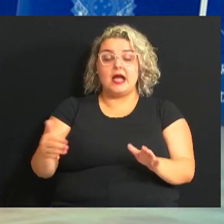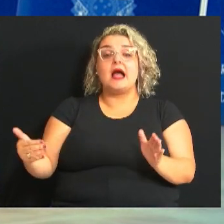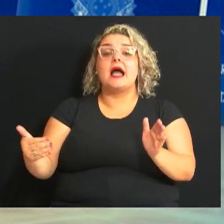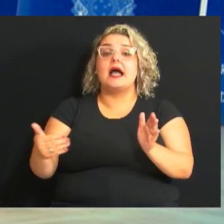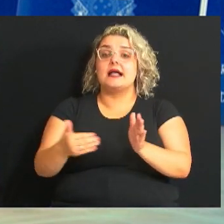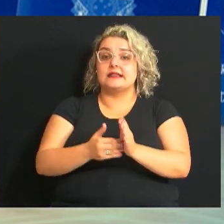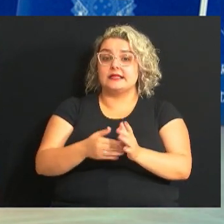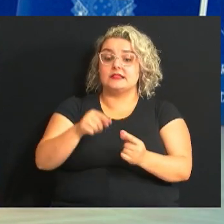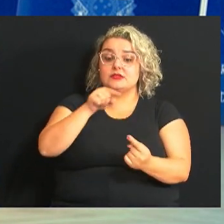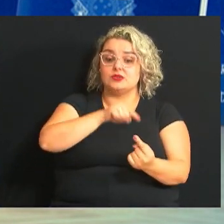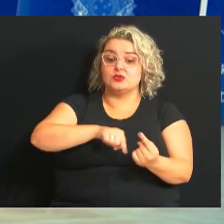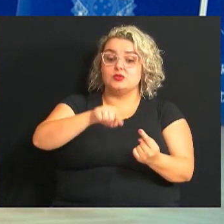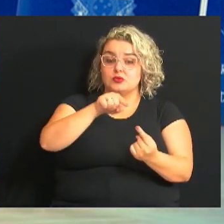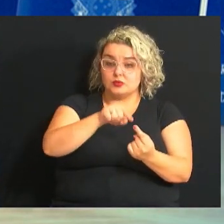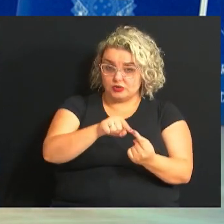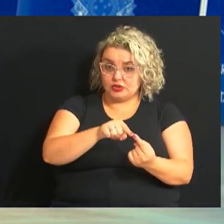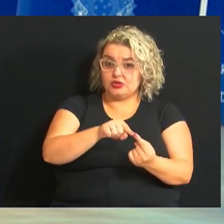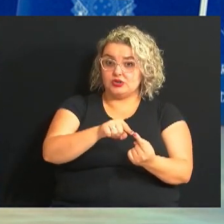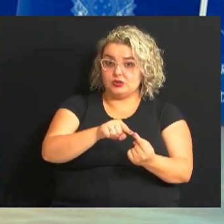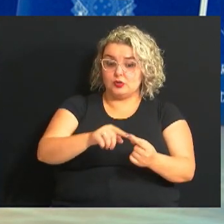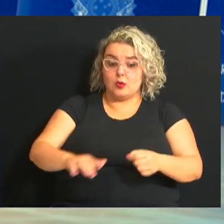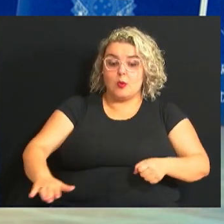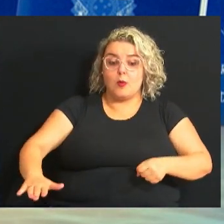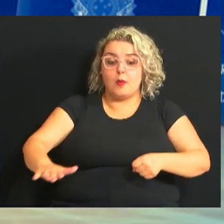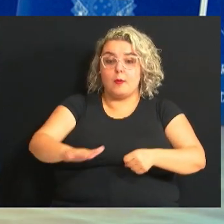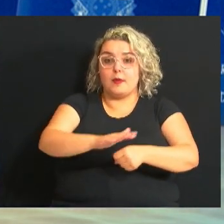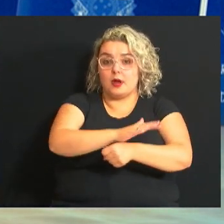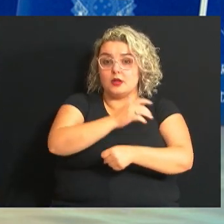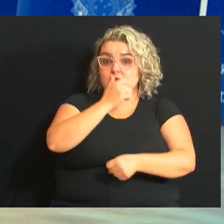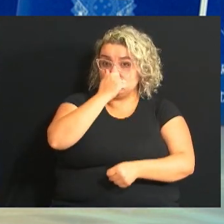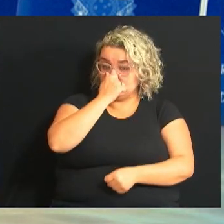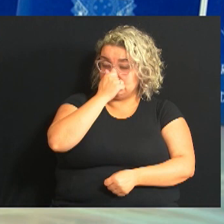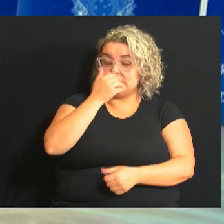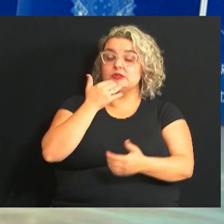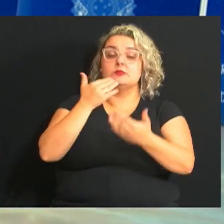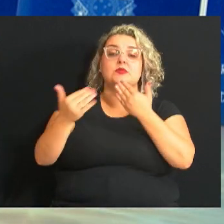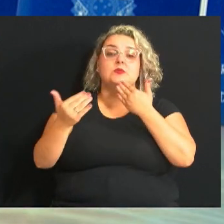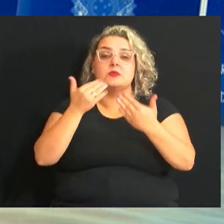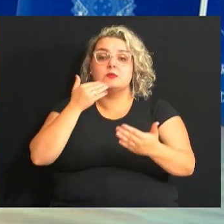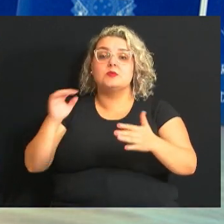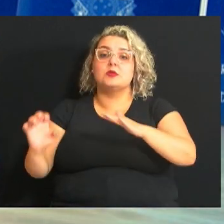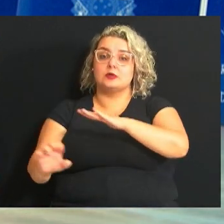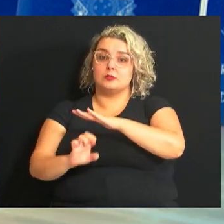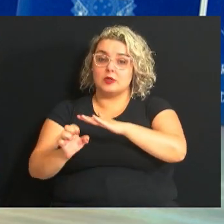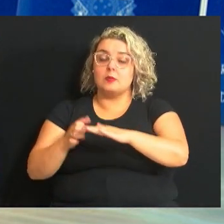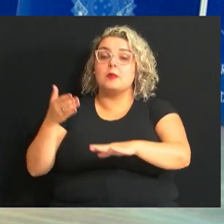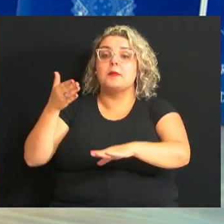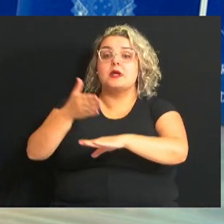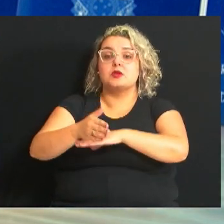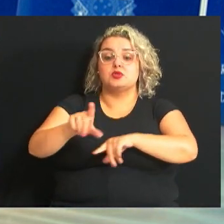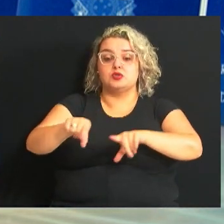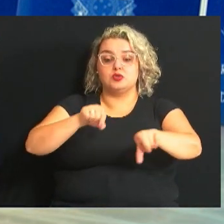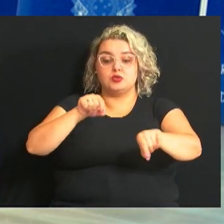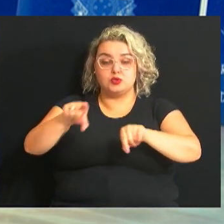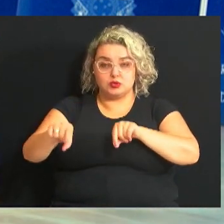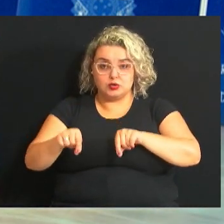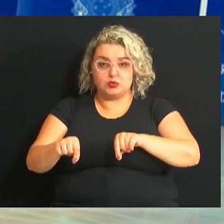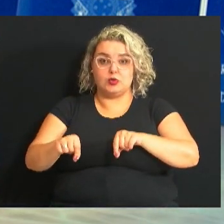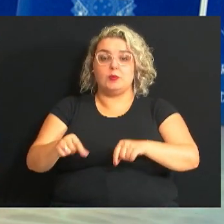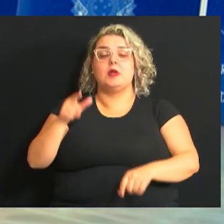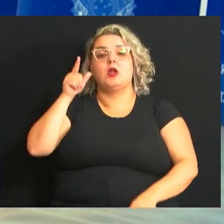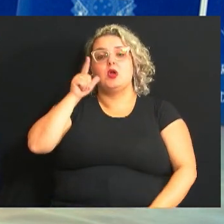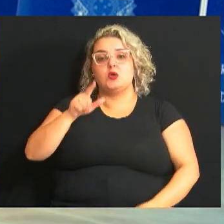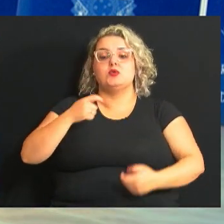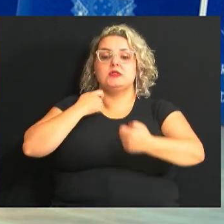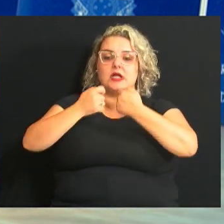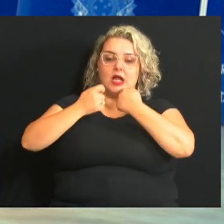atingida a quantidade máxima de encaminhamentos solicitados pela empresa para participação no processo seletivo e podem